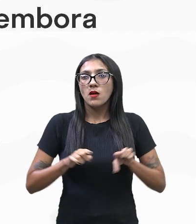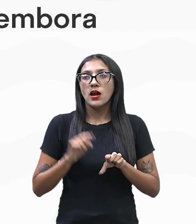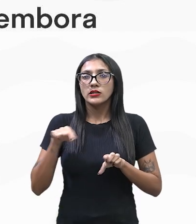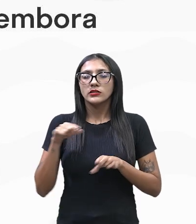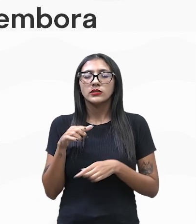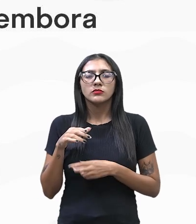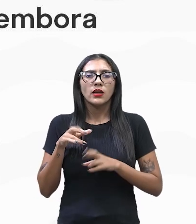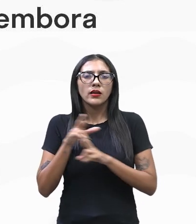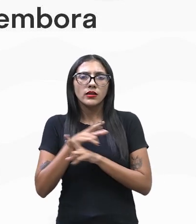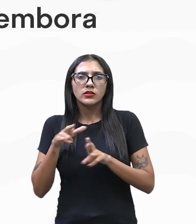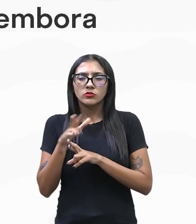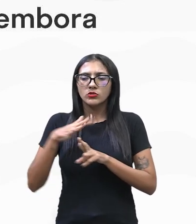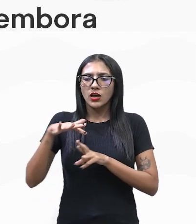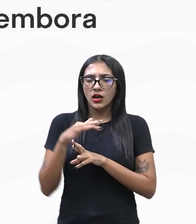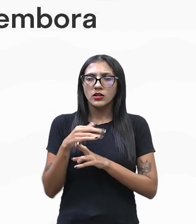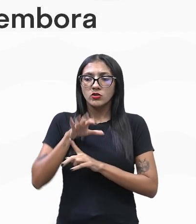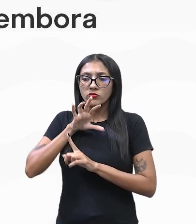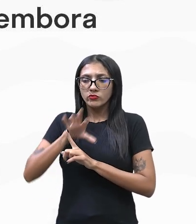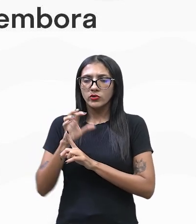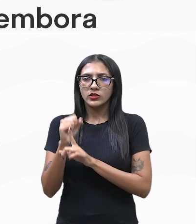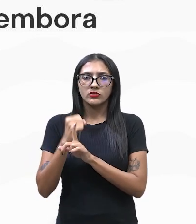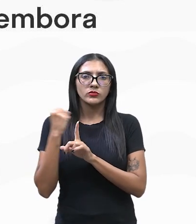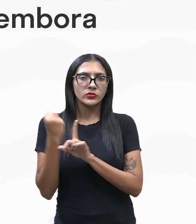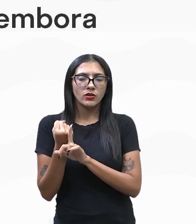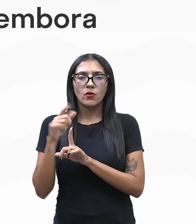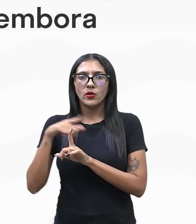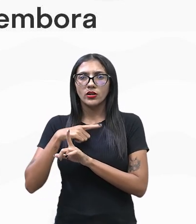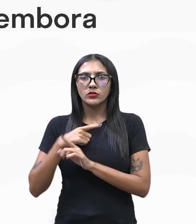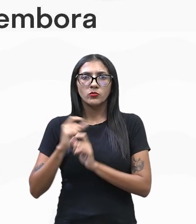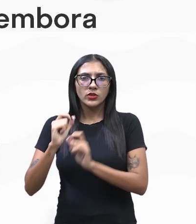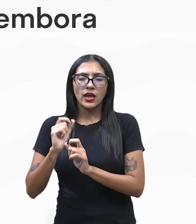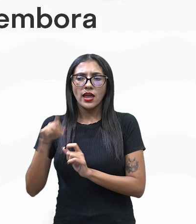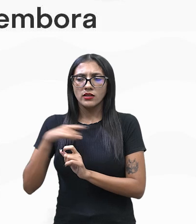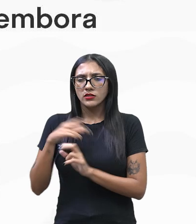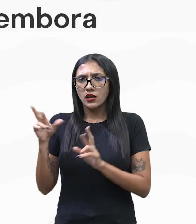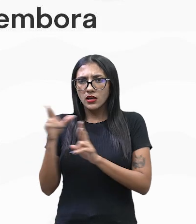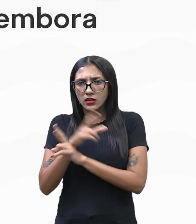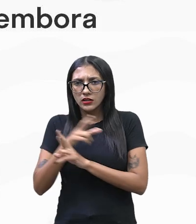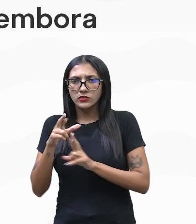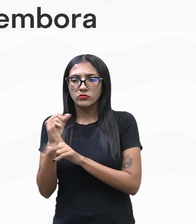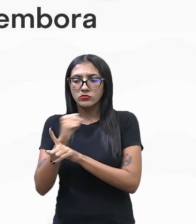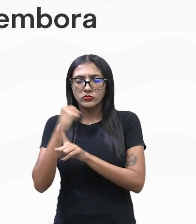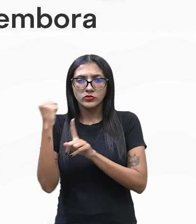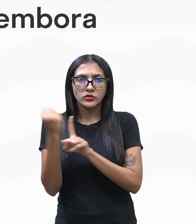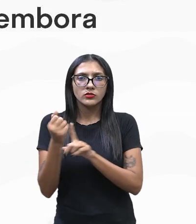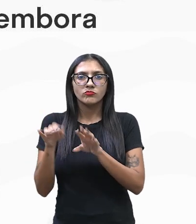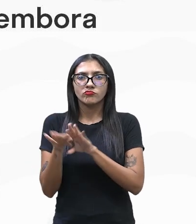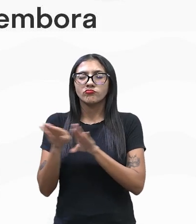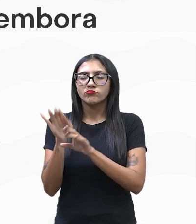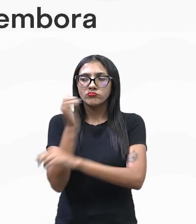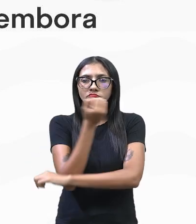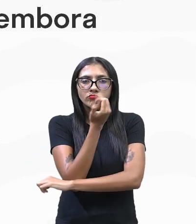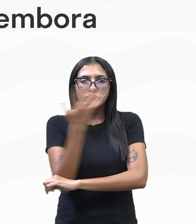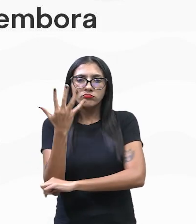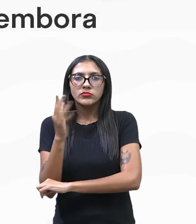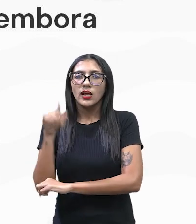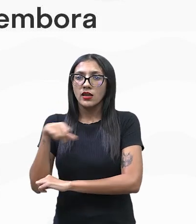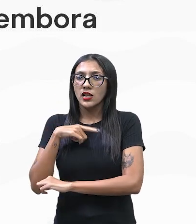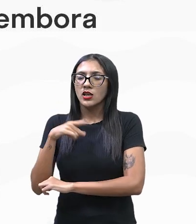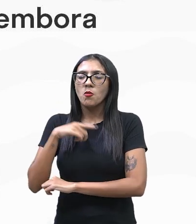empreendedorismo de impacto social, ele vai colocar o impacto social e ambiental como